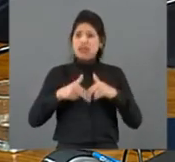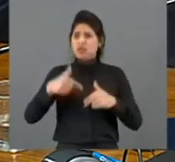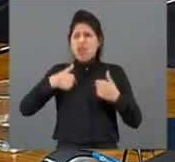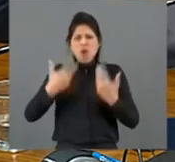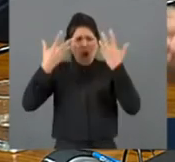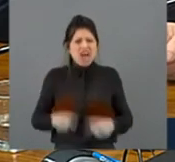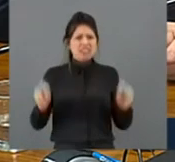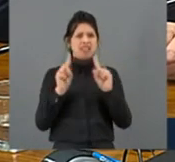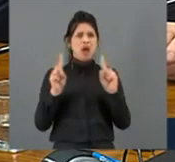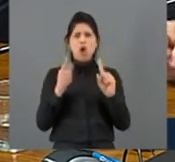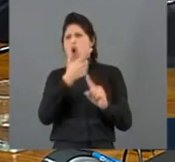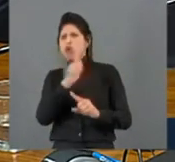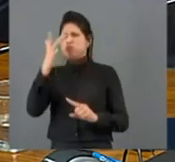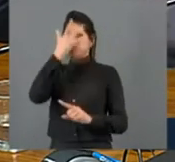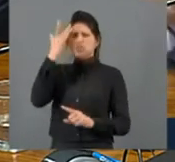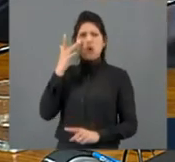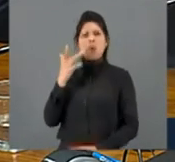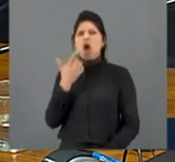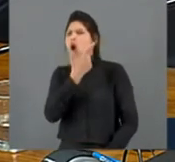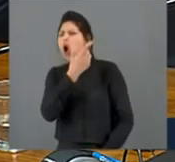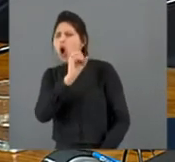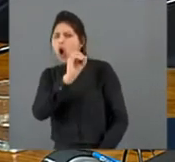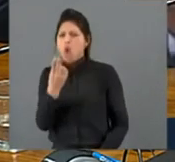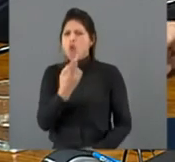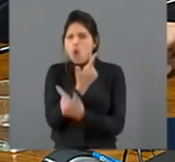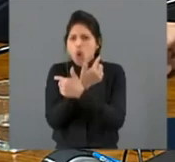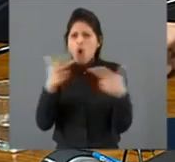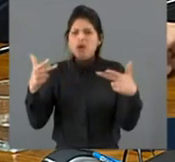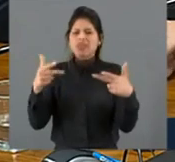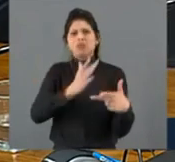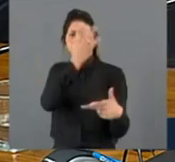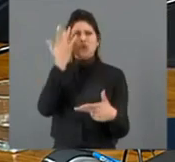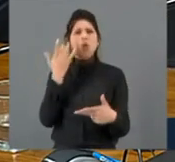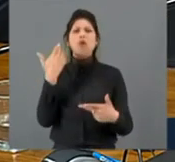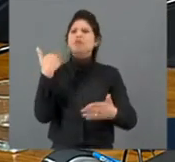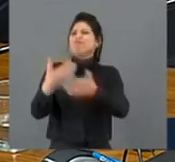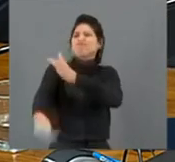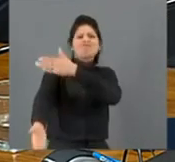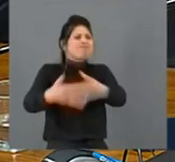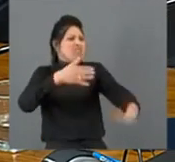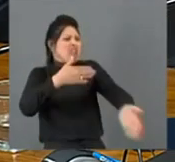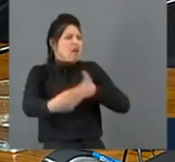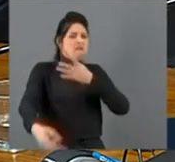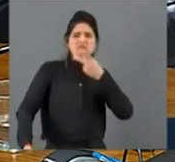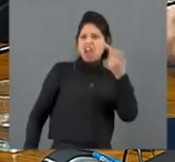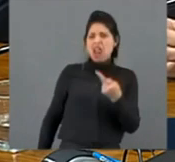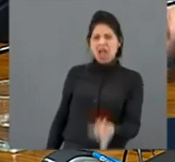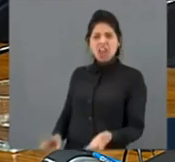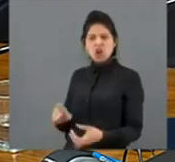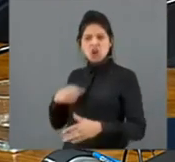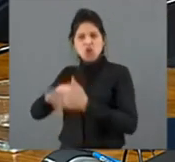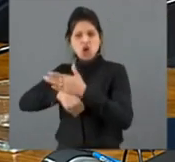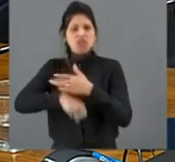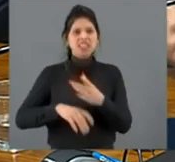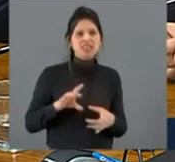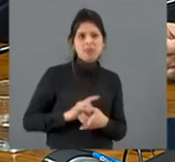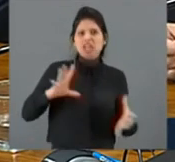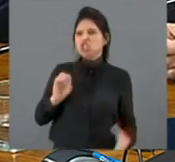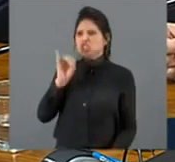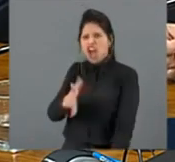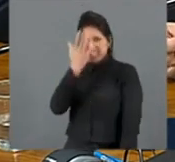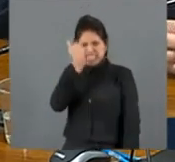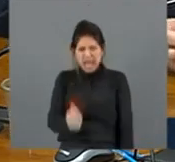que outra pessoa, ou outras pessoas, quaisquer que sejam, digam que são defensoras da democracia e só elas sabem o